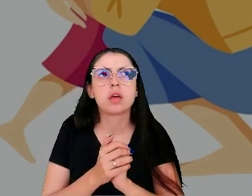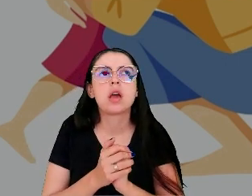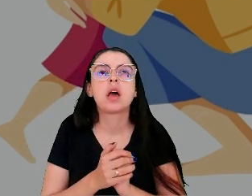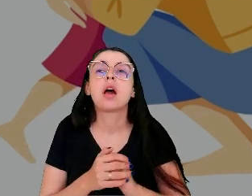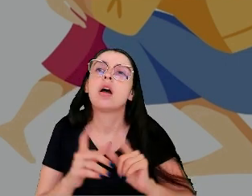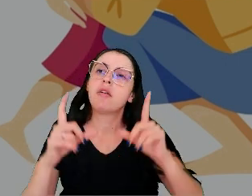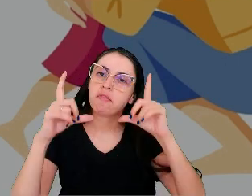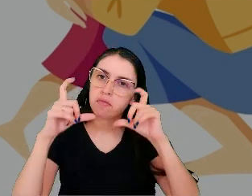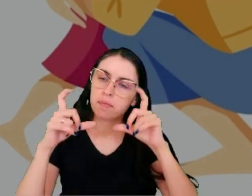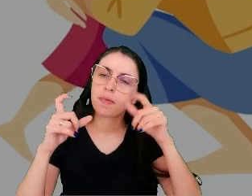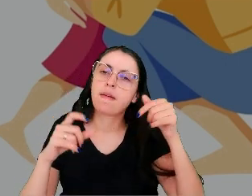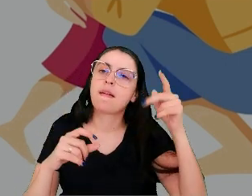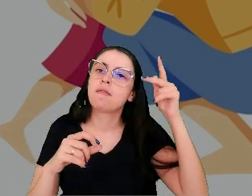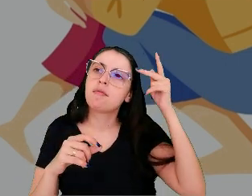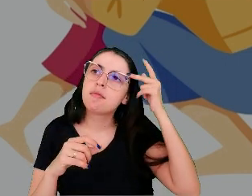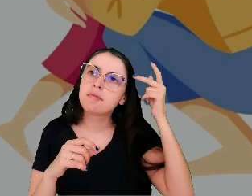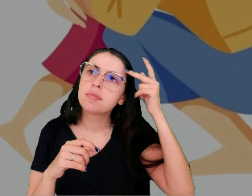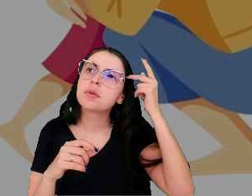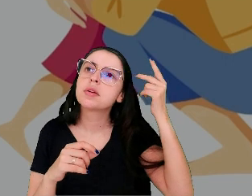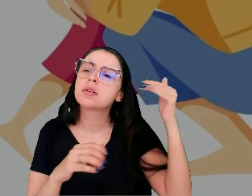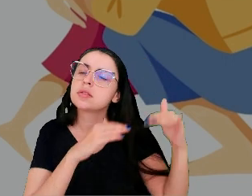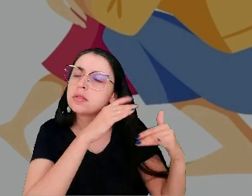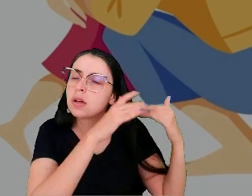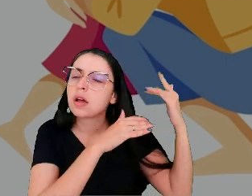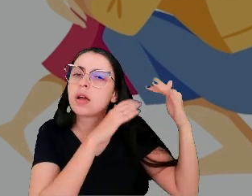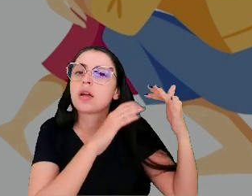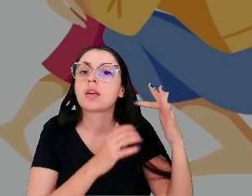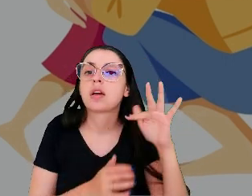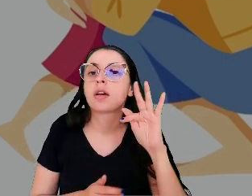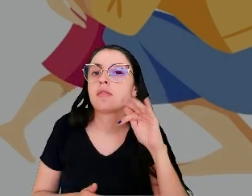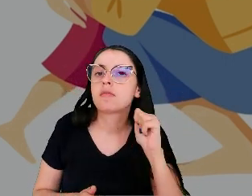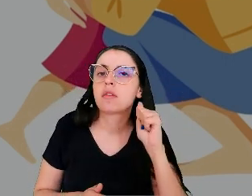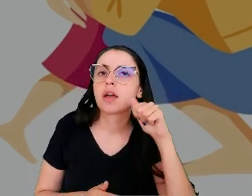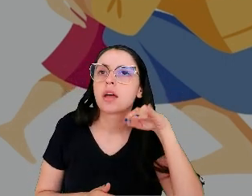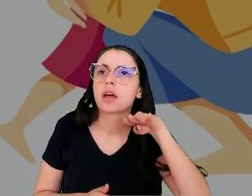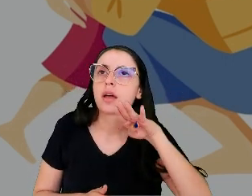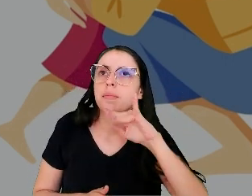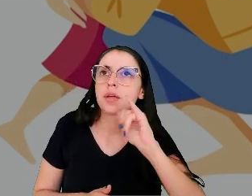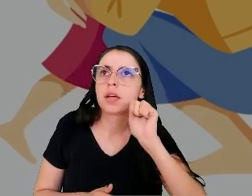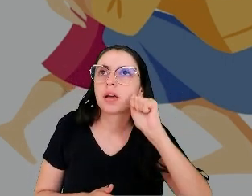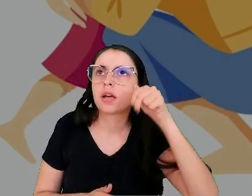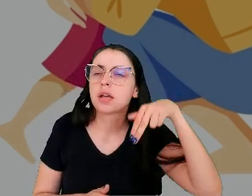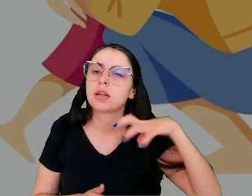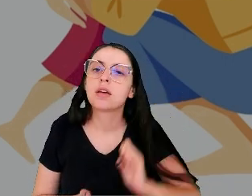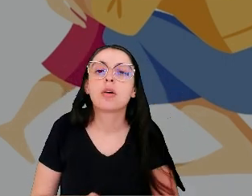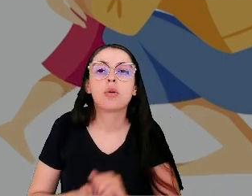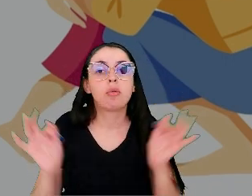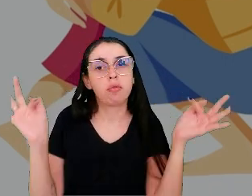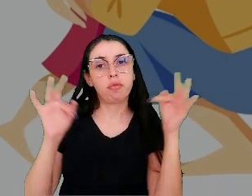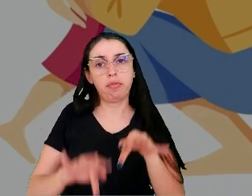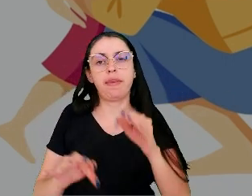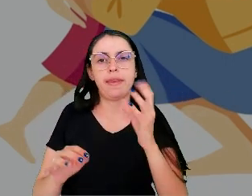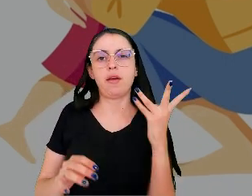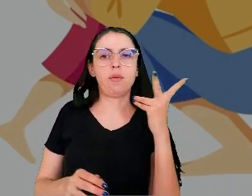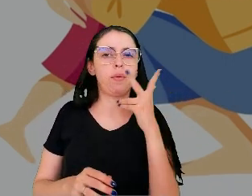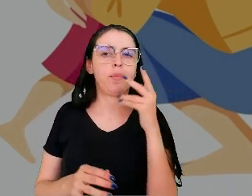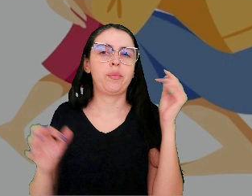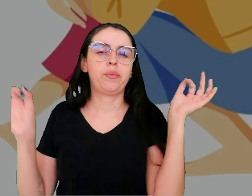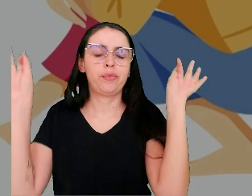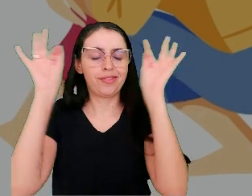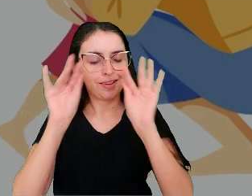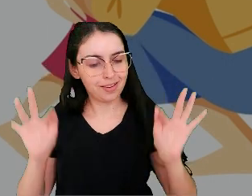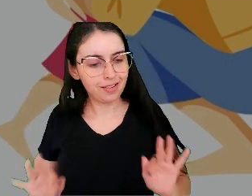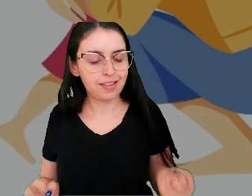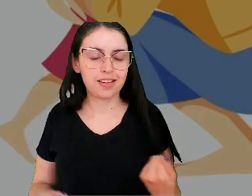conta uma história. E essa história da Fabiane, né, José, tem um final felicíssimo, que é o Heitor,